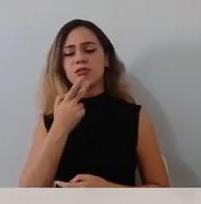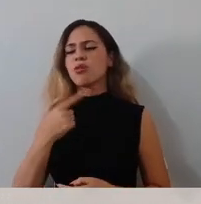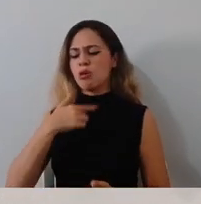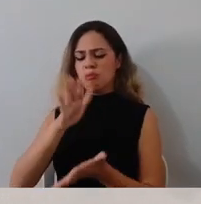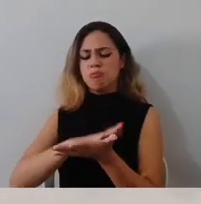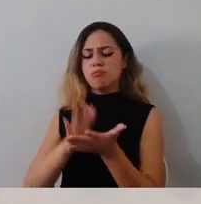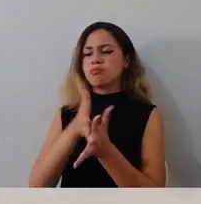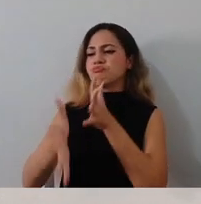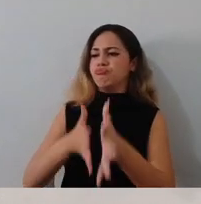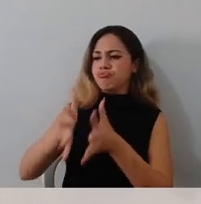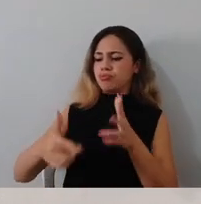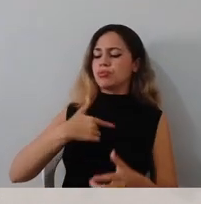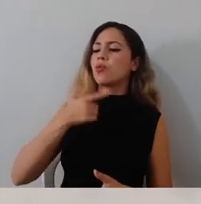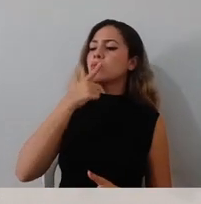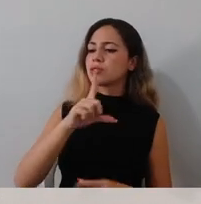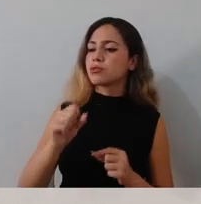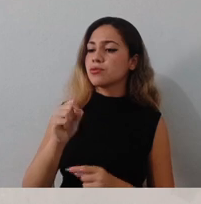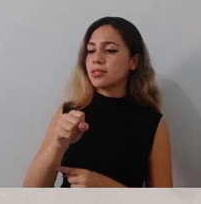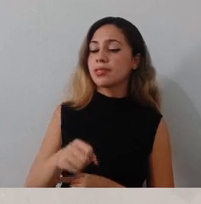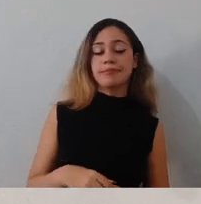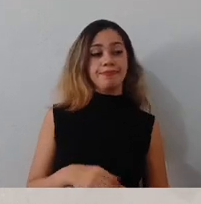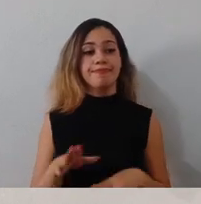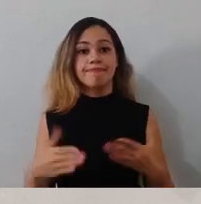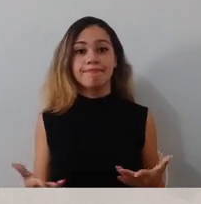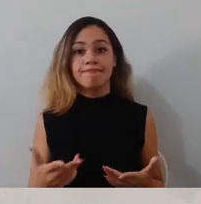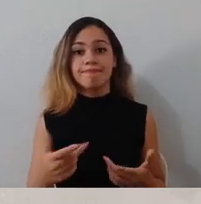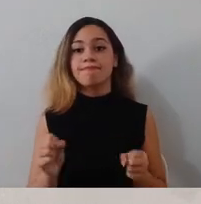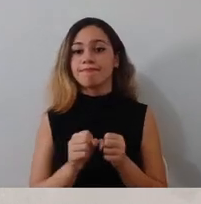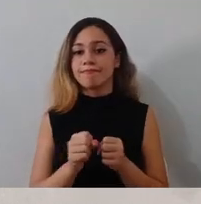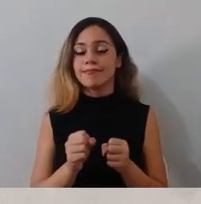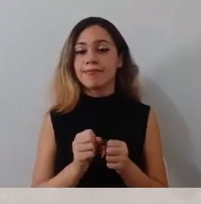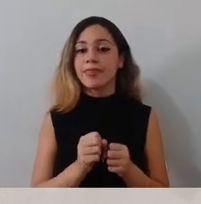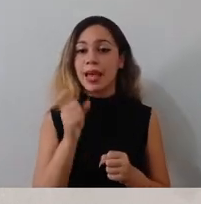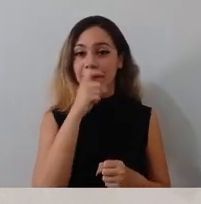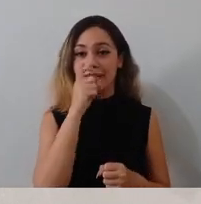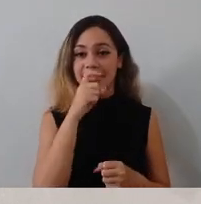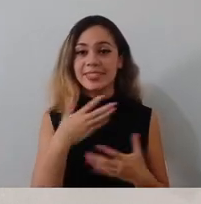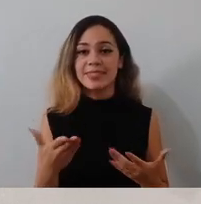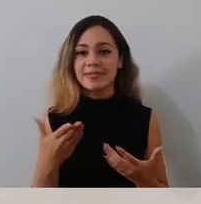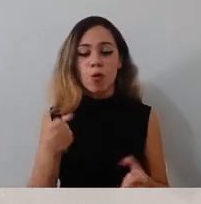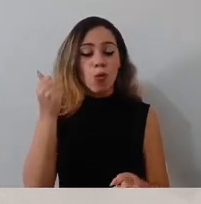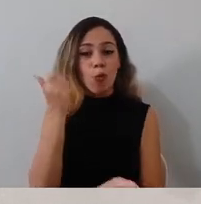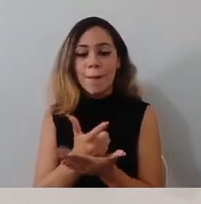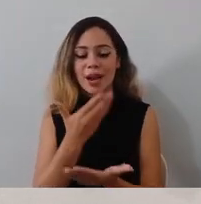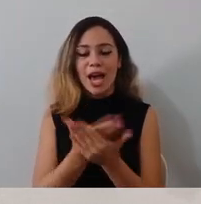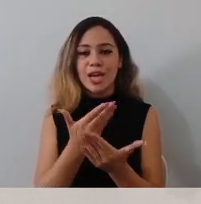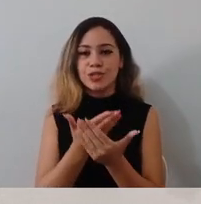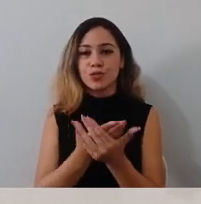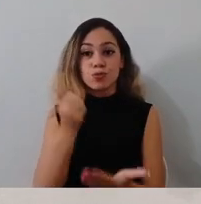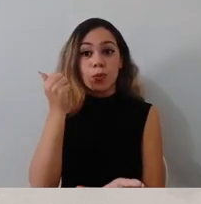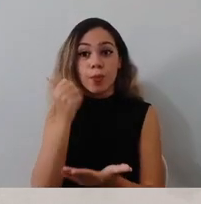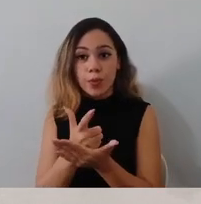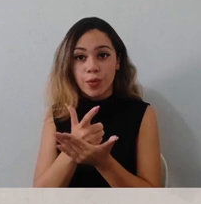que era intérprete, essas formações que tem na internet. Sim. 10 pós-graduações por R$ 30. Aí Sim. comprou, foi lá